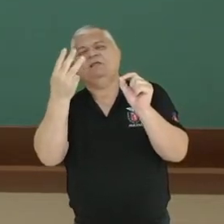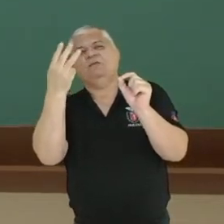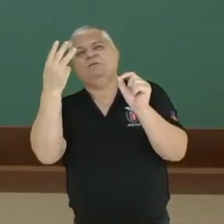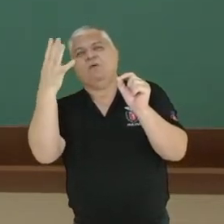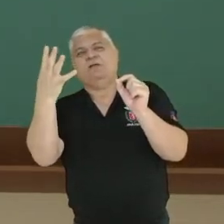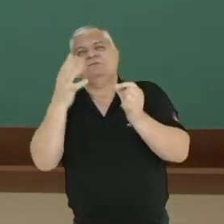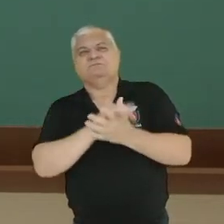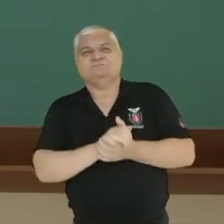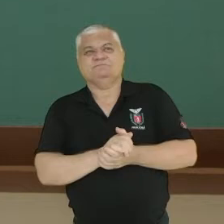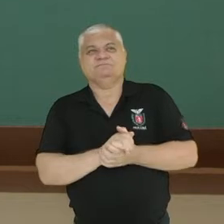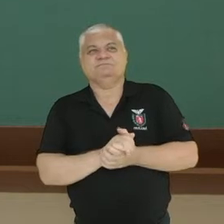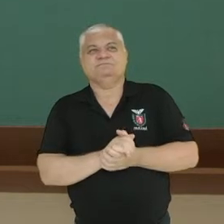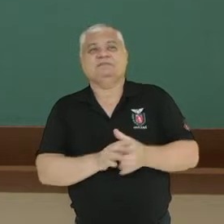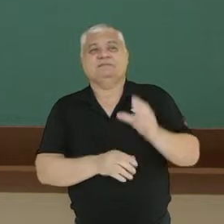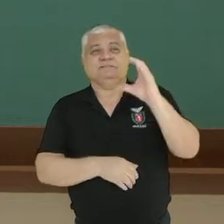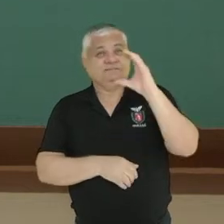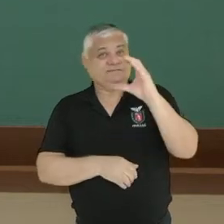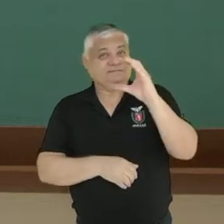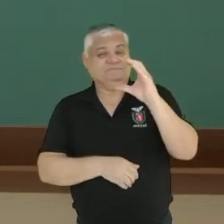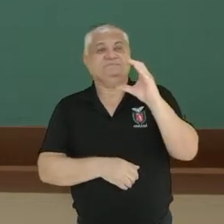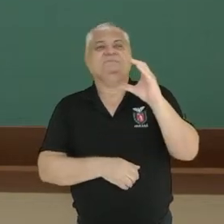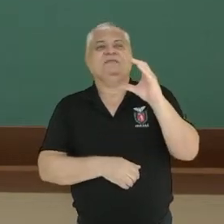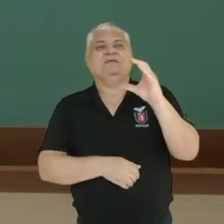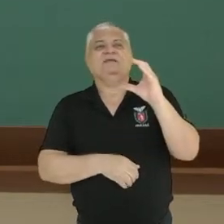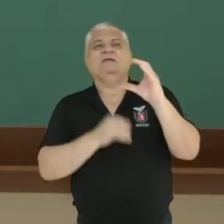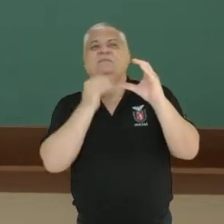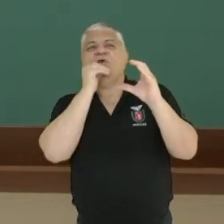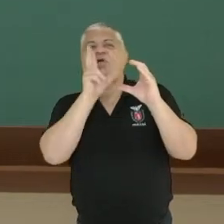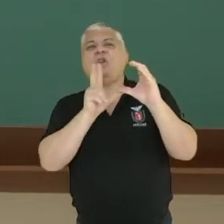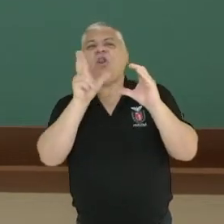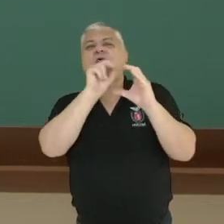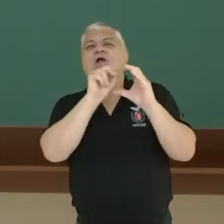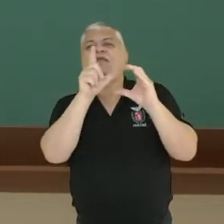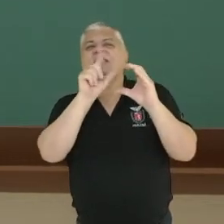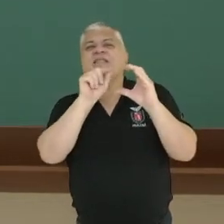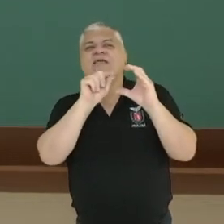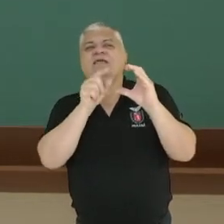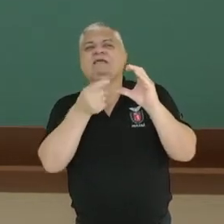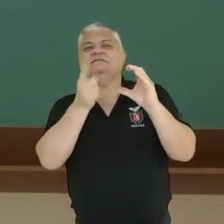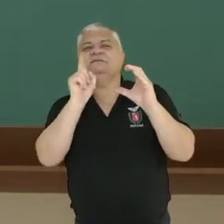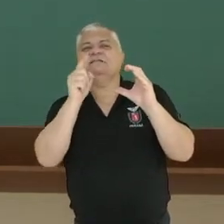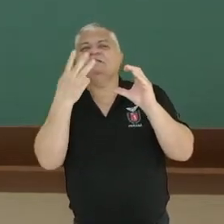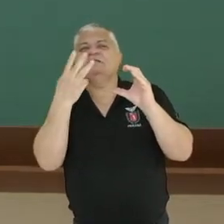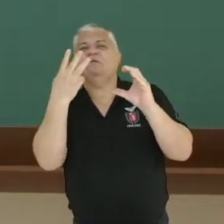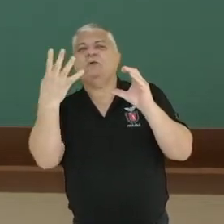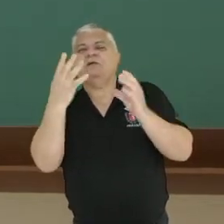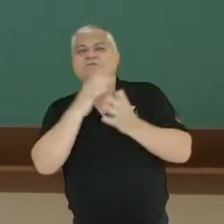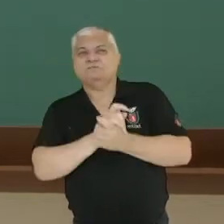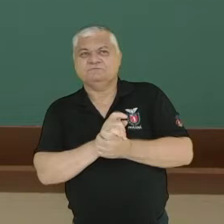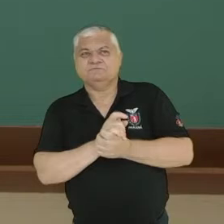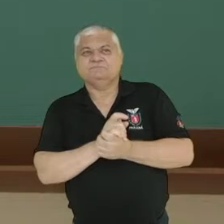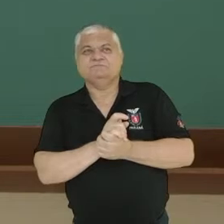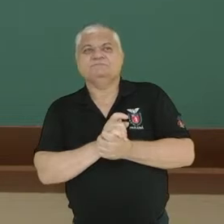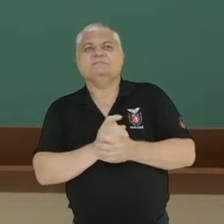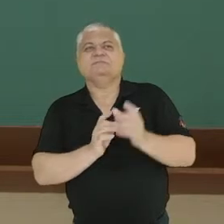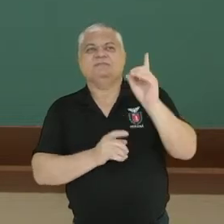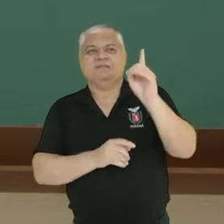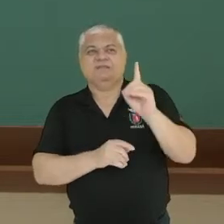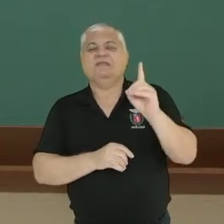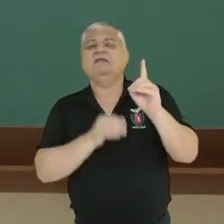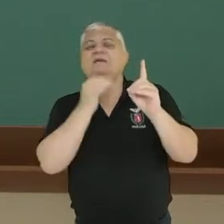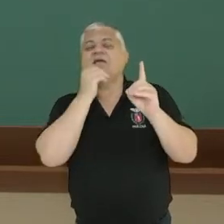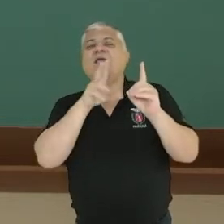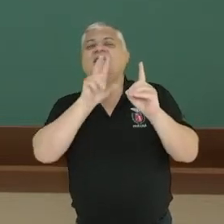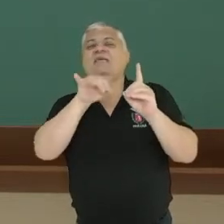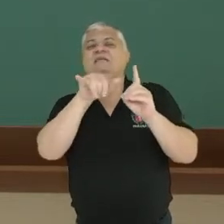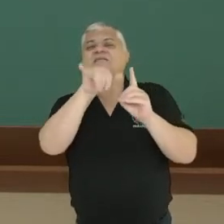2,13354? Letra C. Quanto vale o log de 134 na base 10? E letra D.